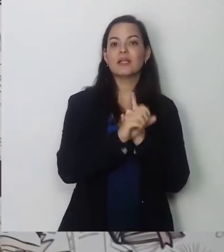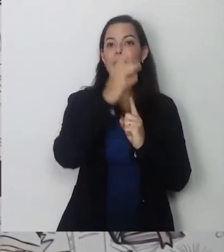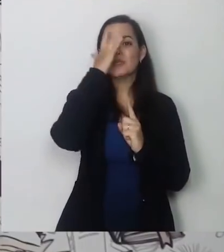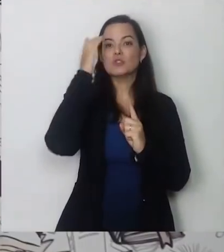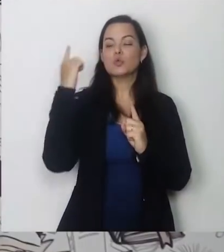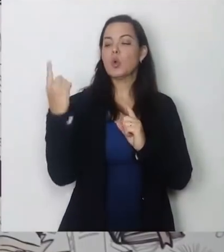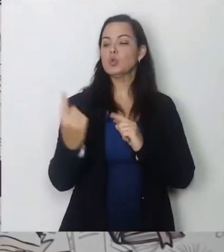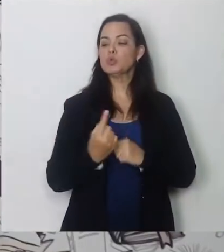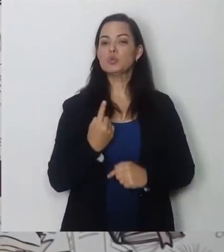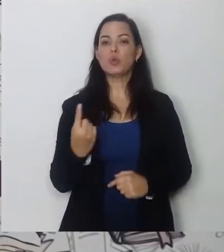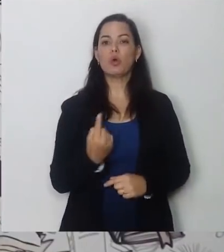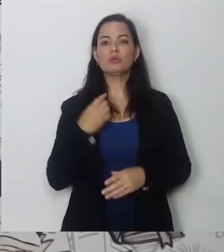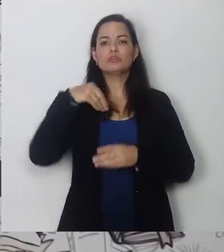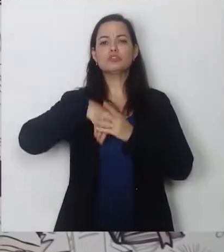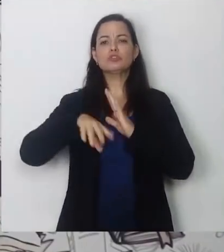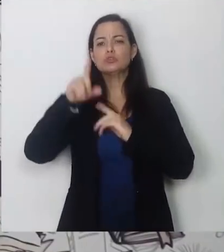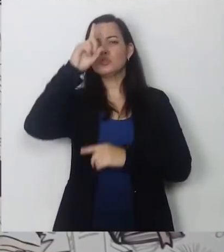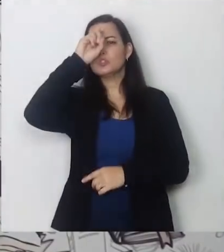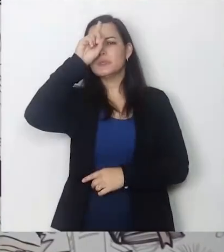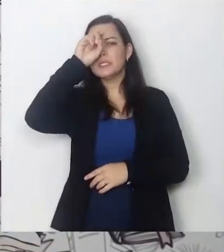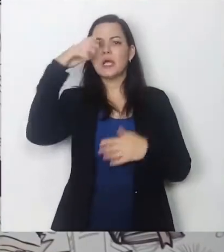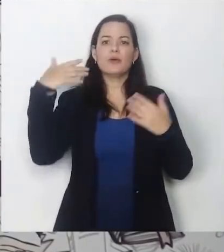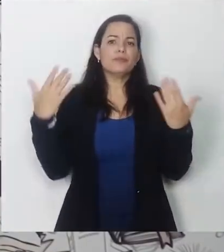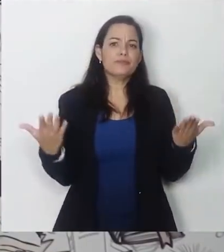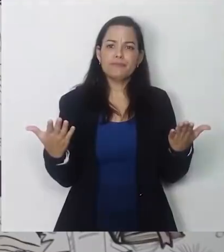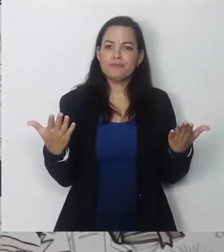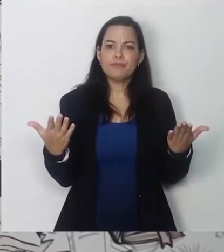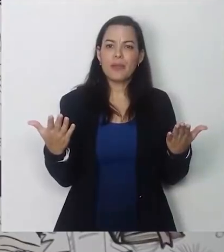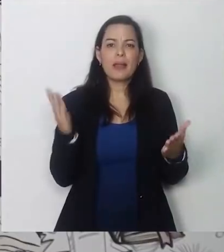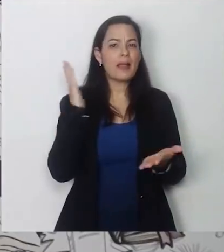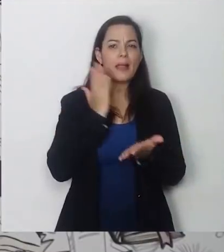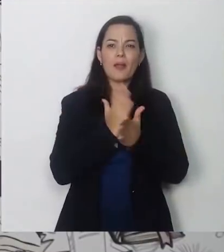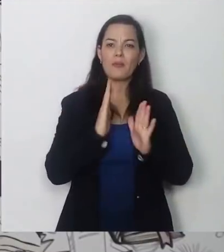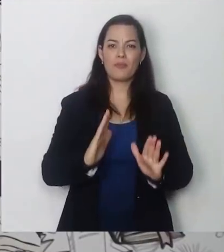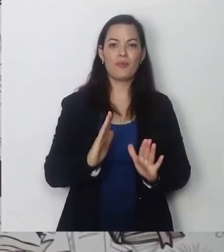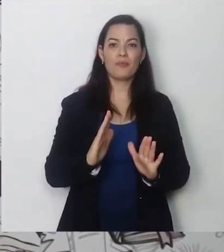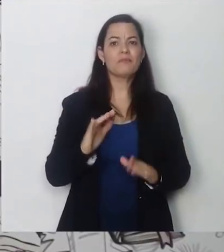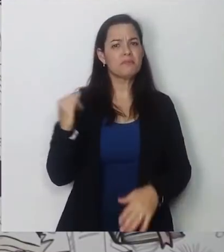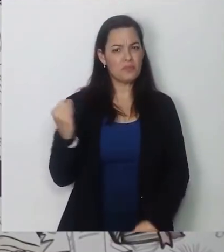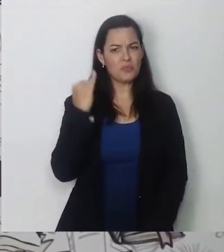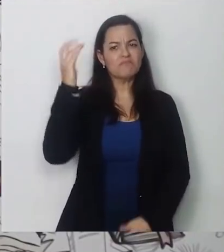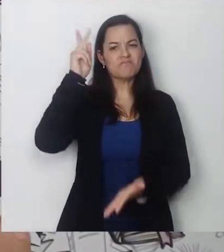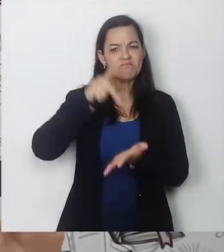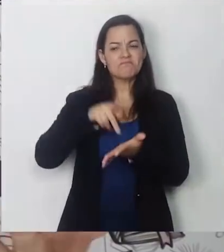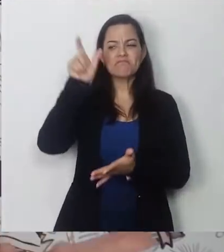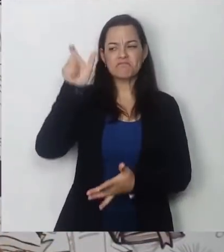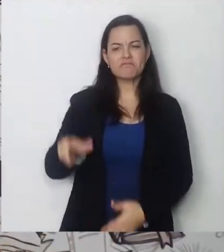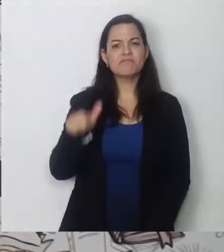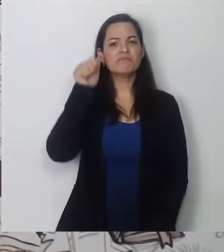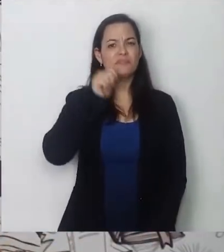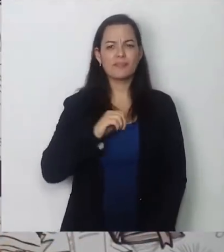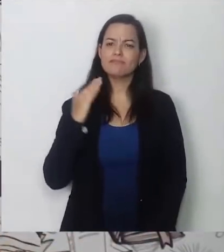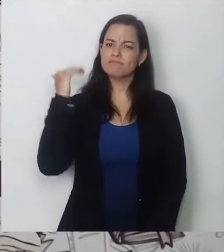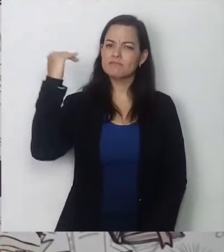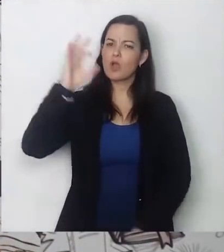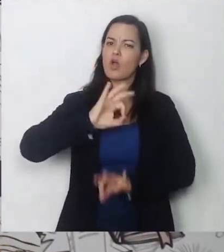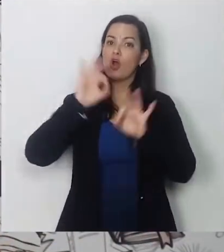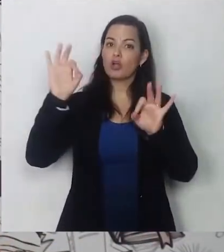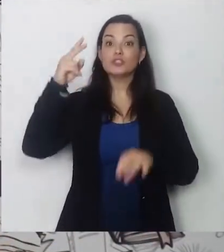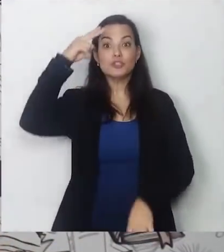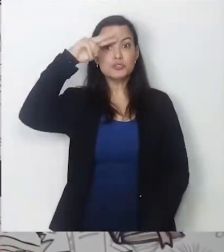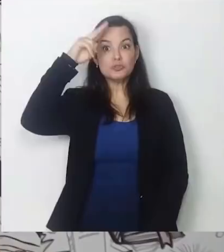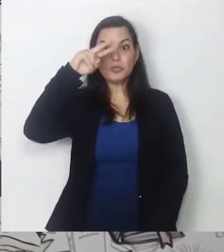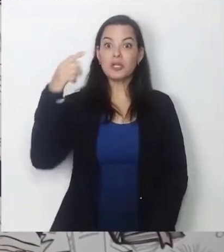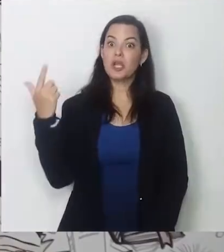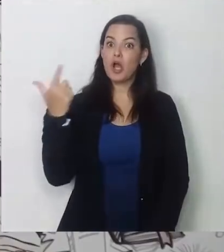hospitais. Olha a importância da Nízida Silveira, gente. Incrível, né? Então essa é mais uma história que